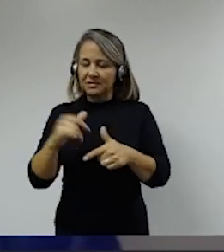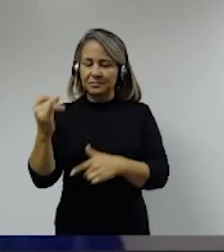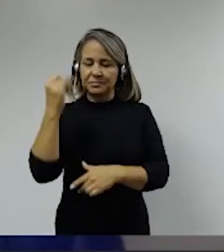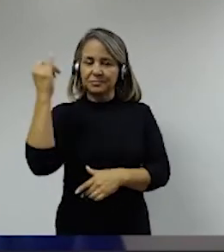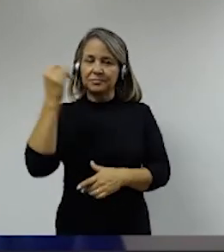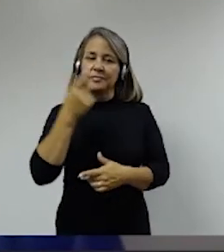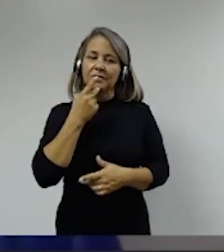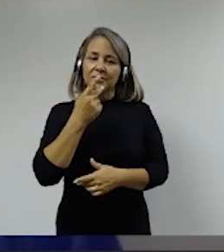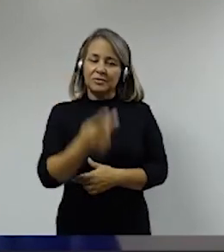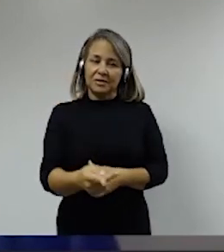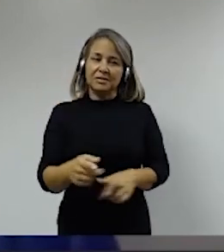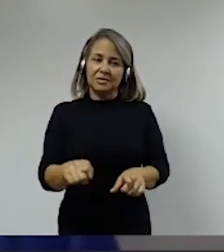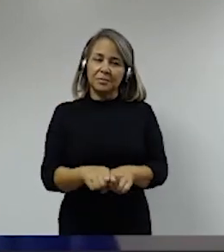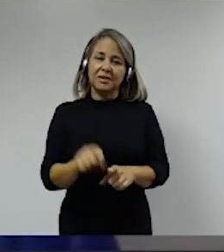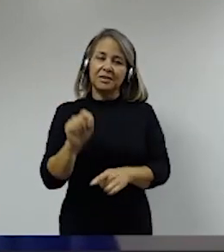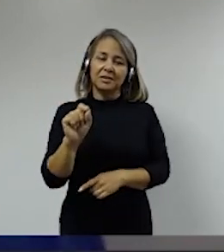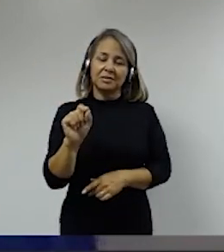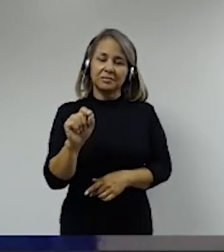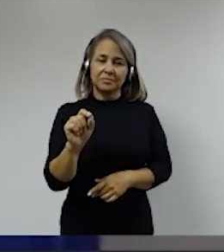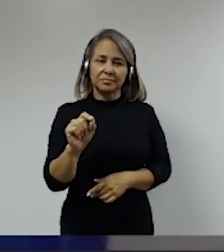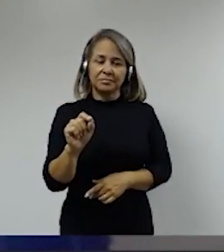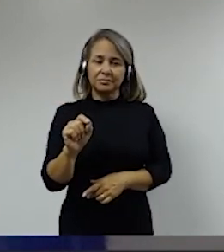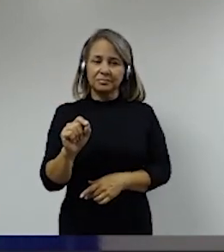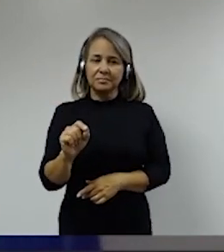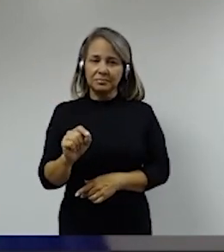e dizer que